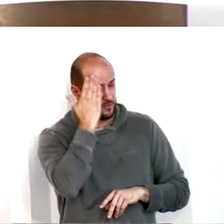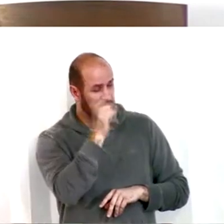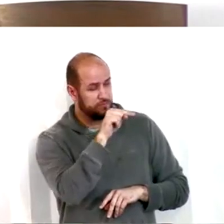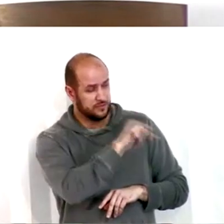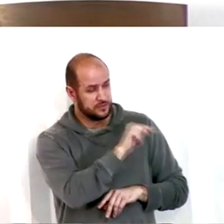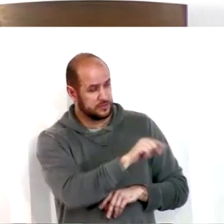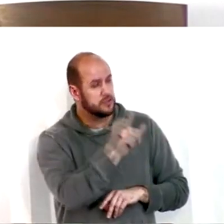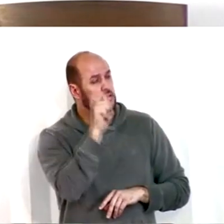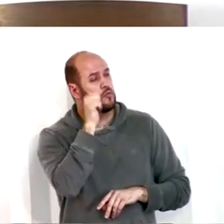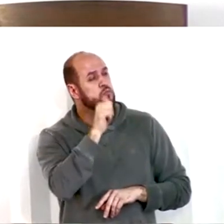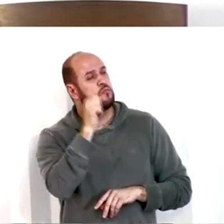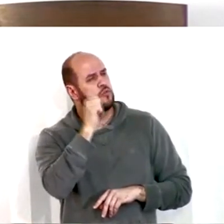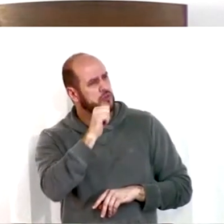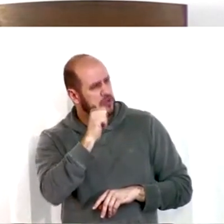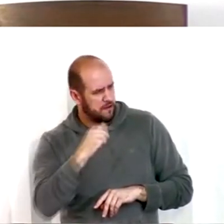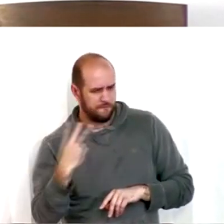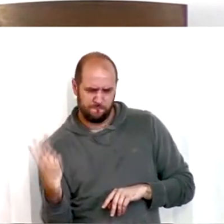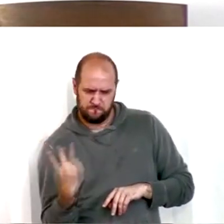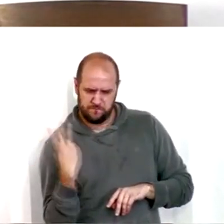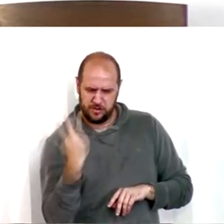mulher virtuosa.